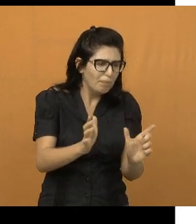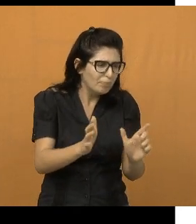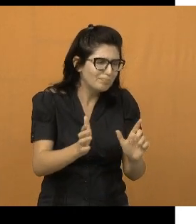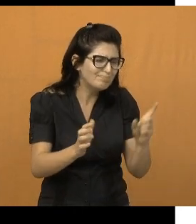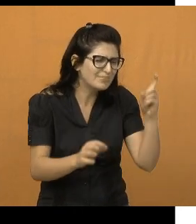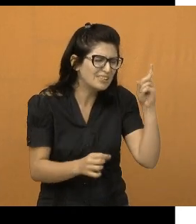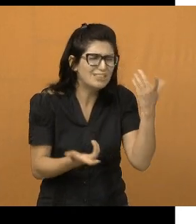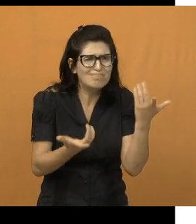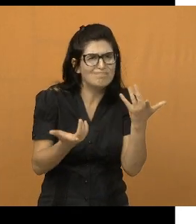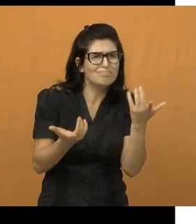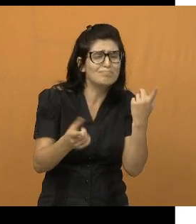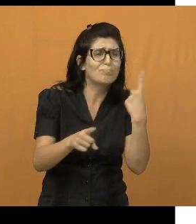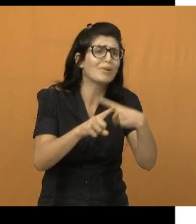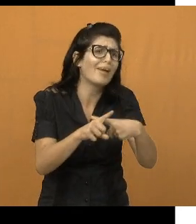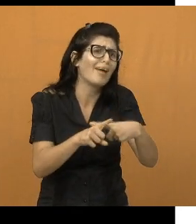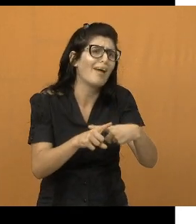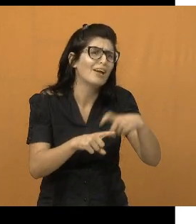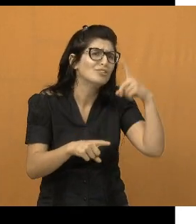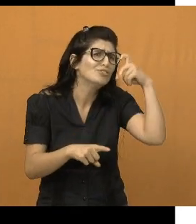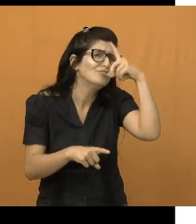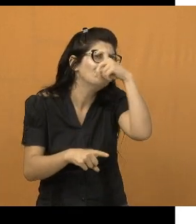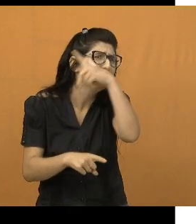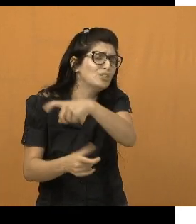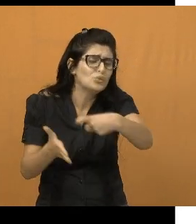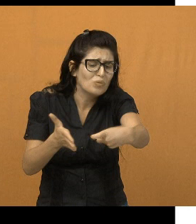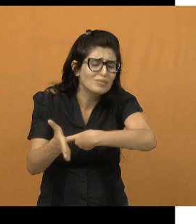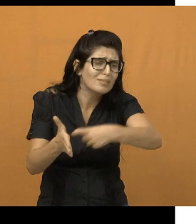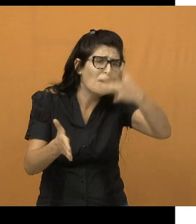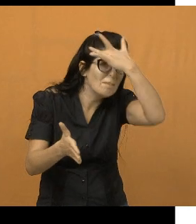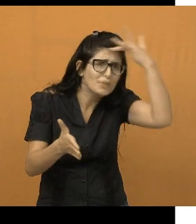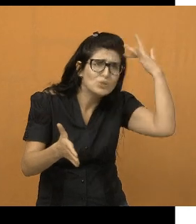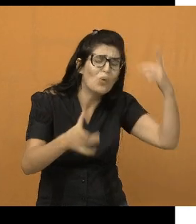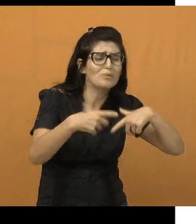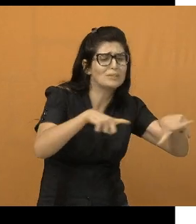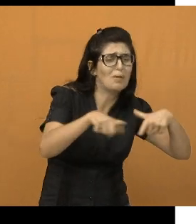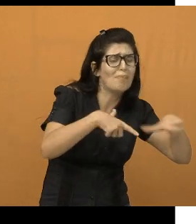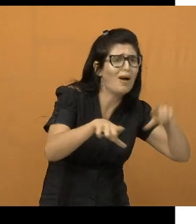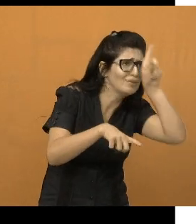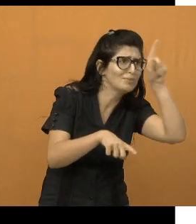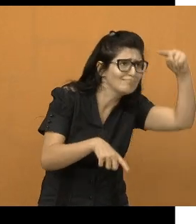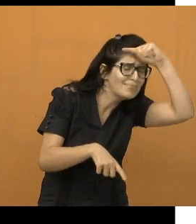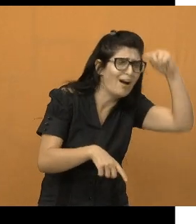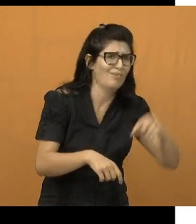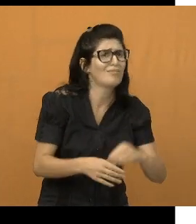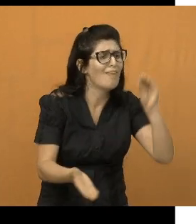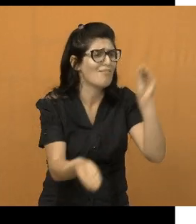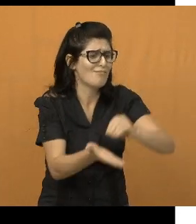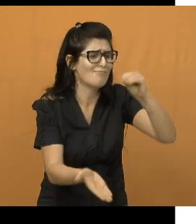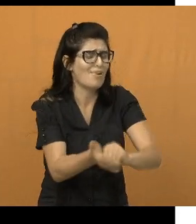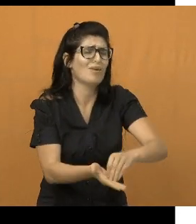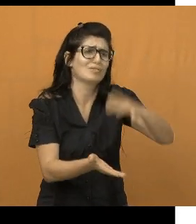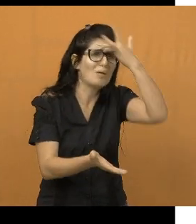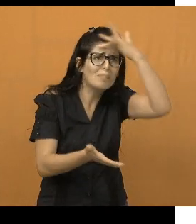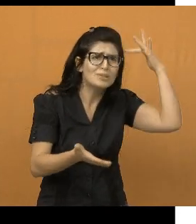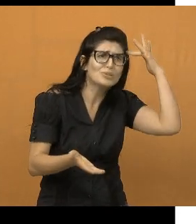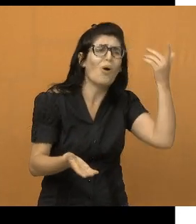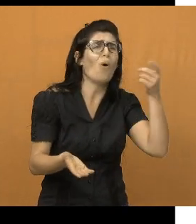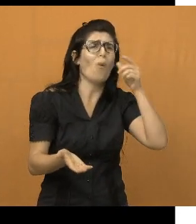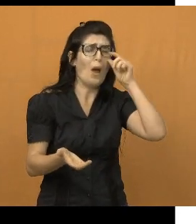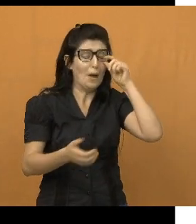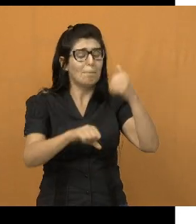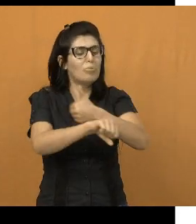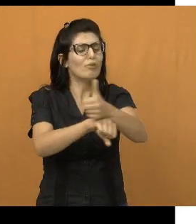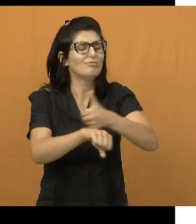dificuldade de contratação de alguns profissionais por ausência da especialidade ou do